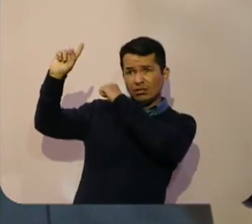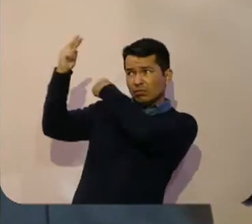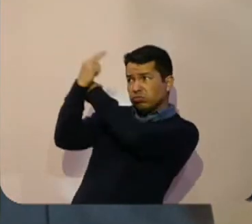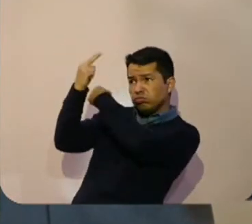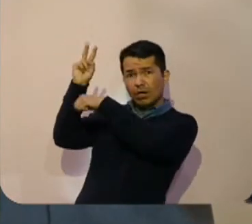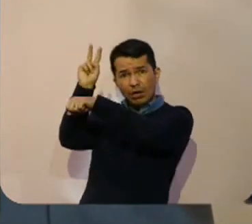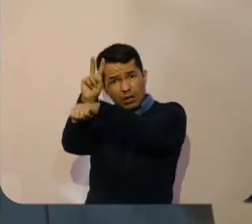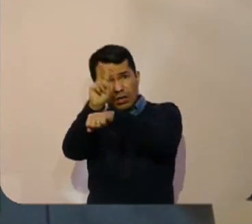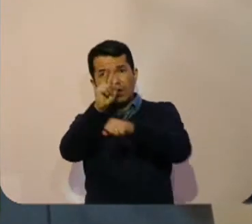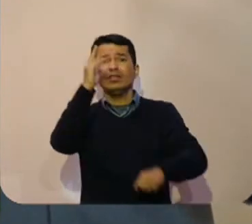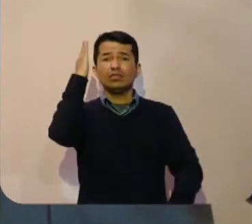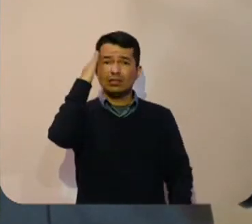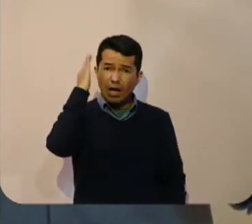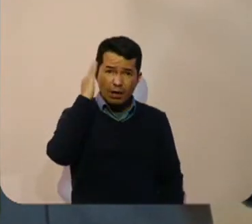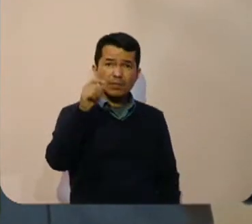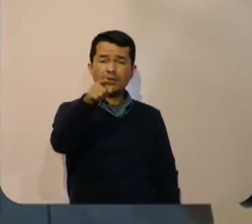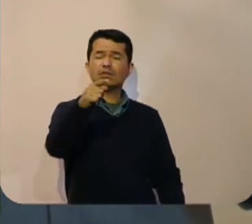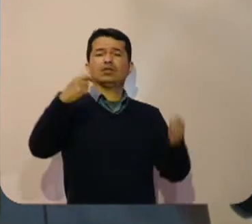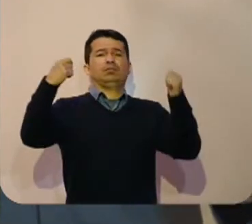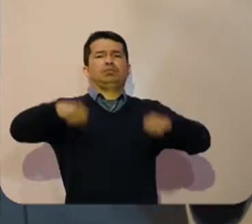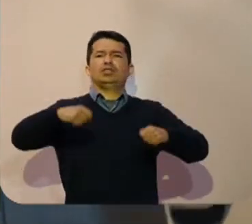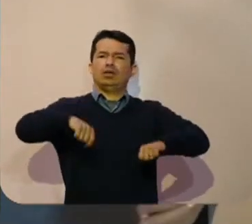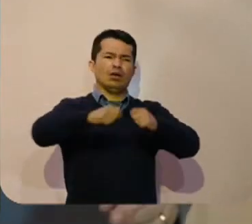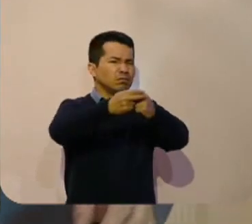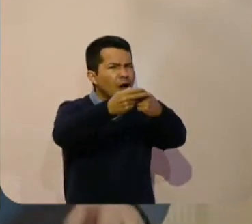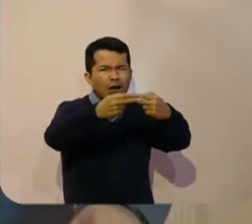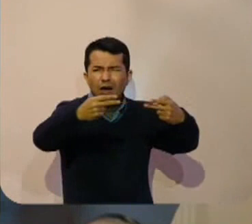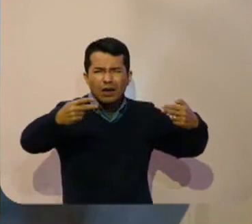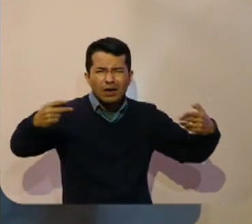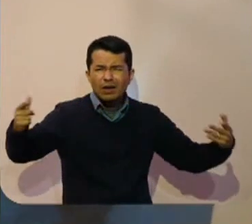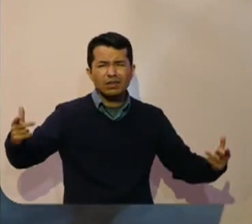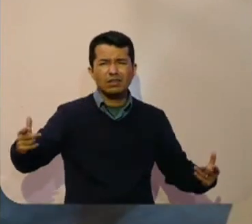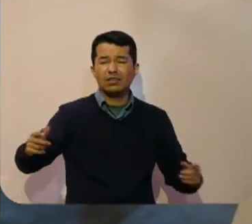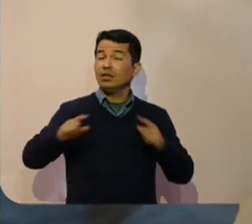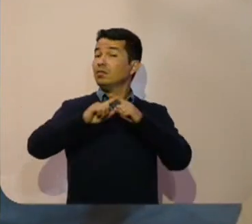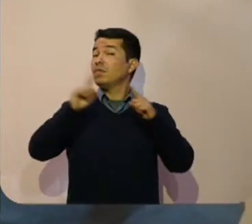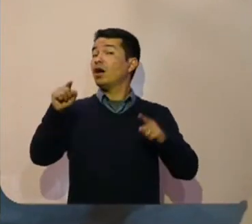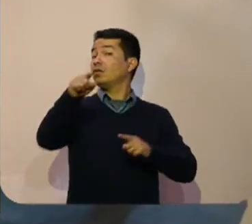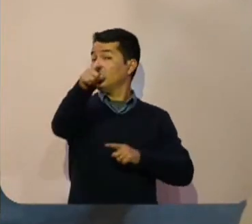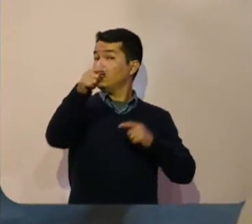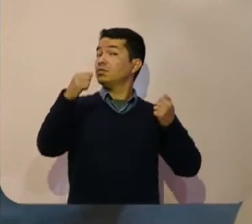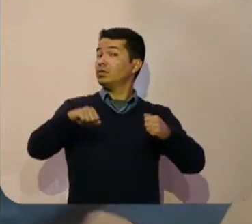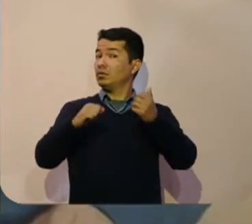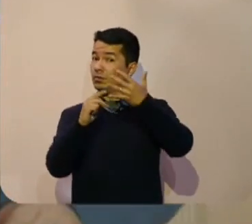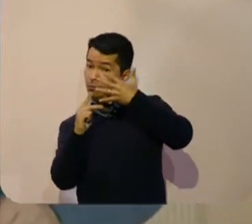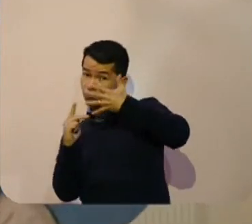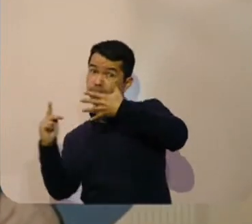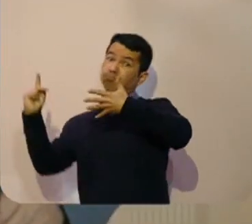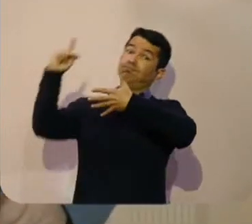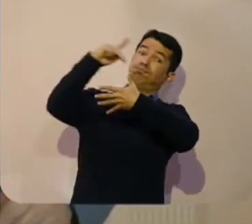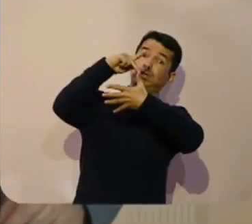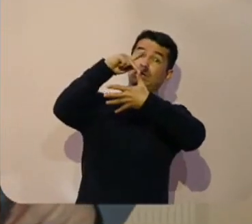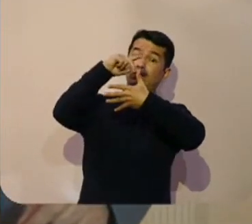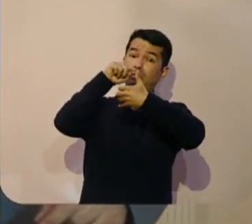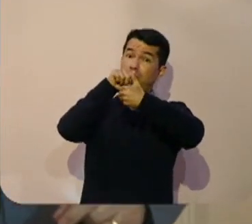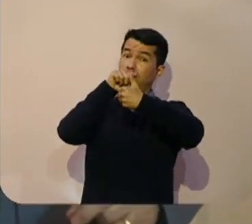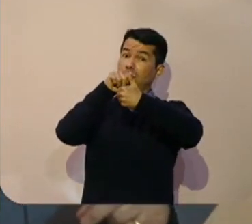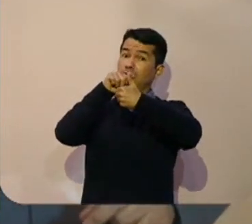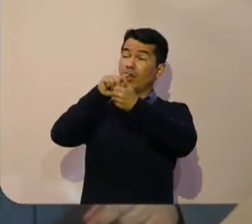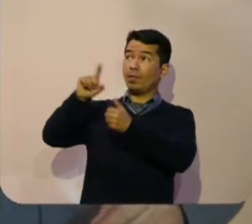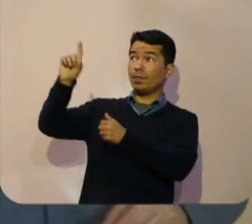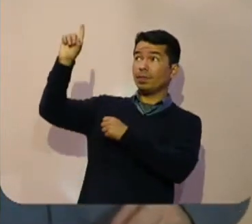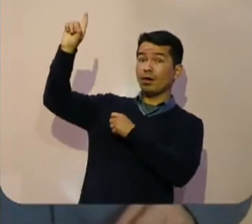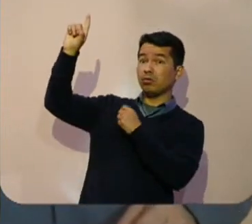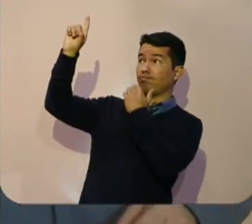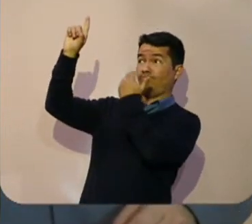céu, sabe que vocês precisam de tudo isso. Portanto, ponham em primeiro lugar na sua vida o reino de Deus